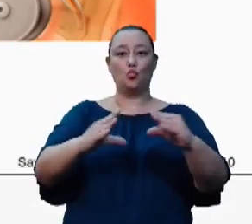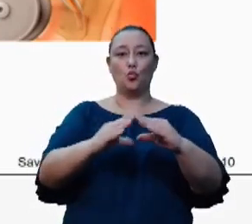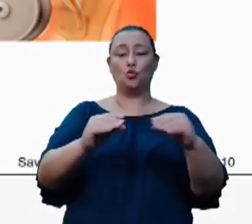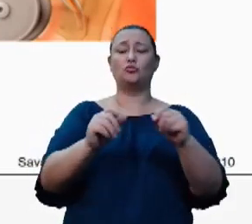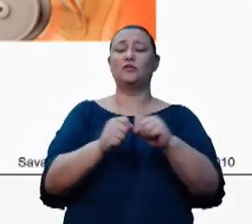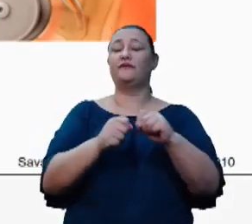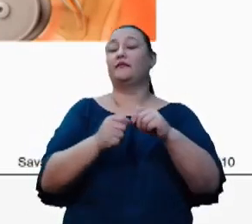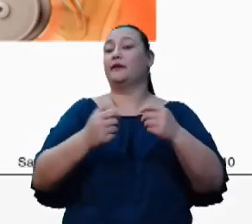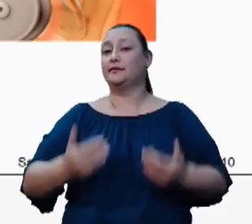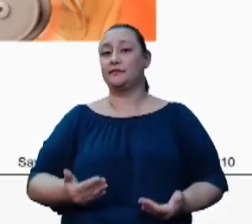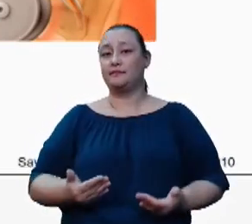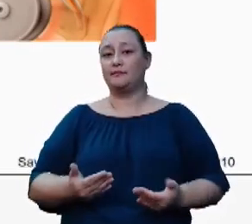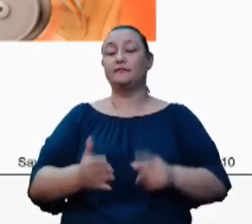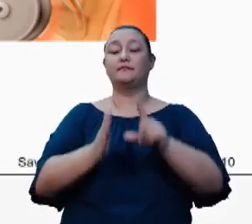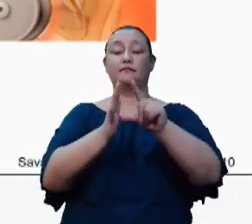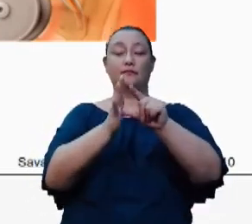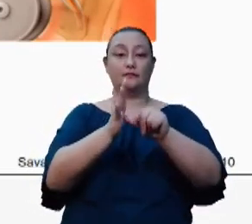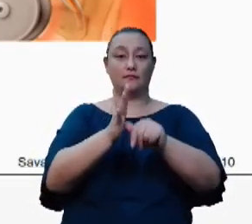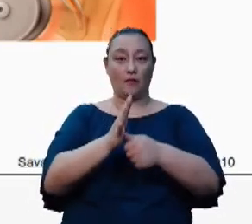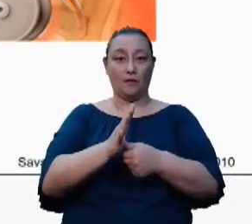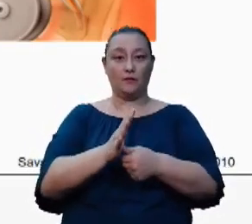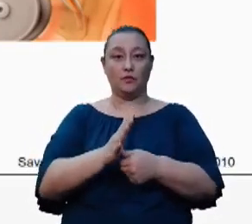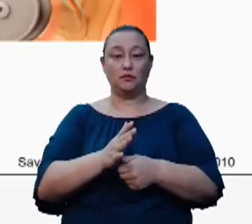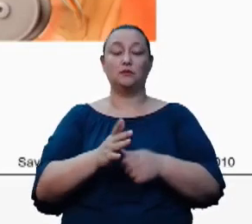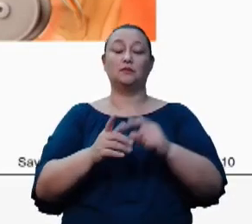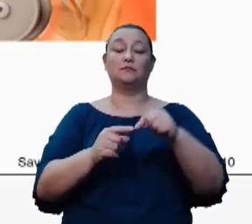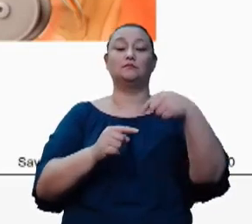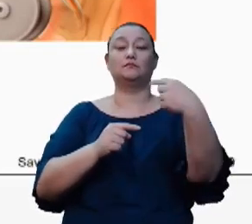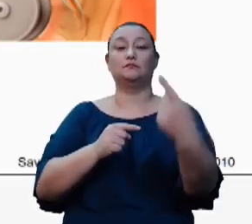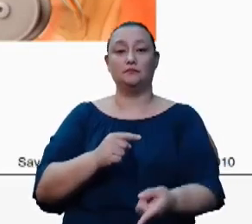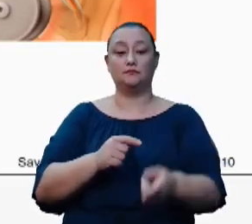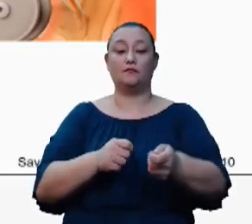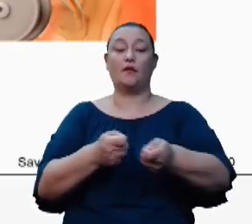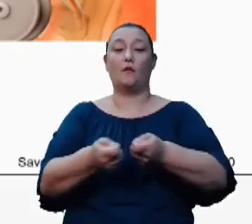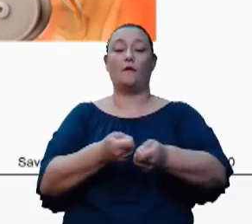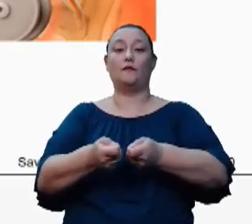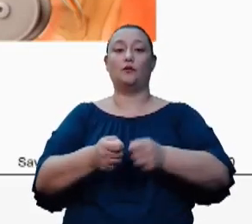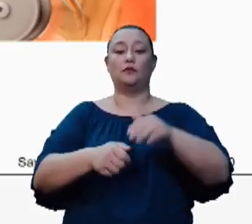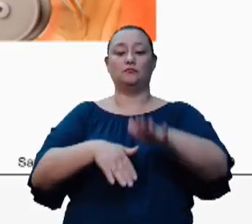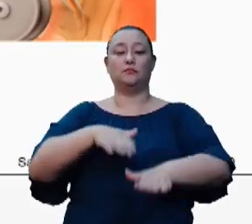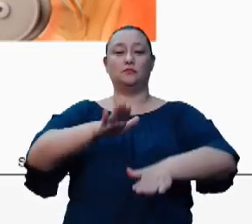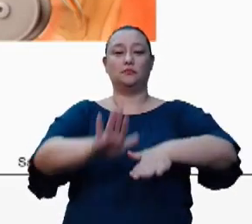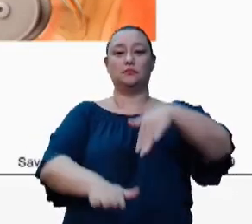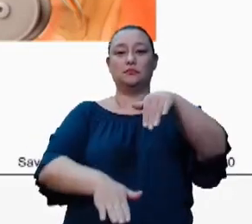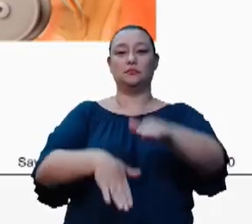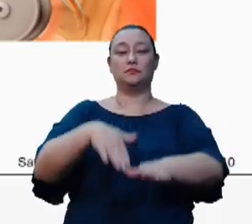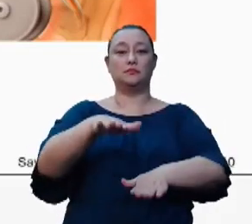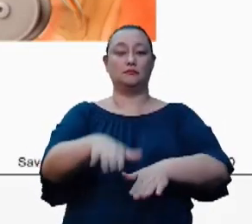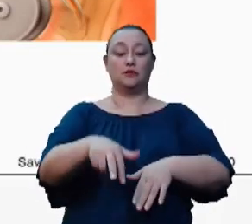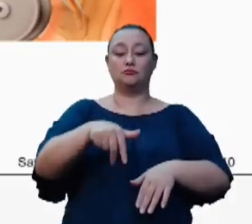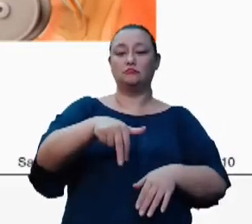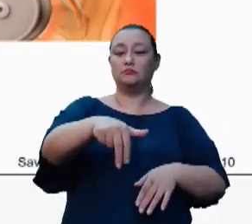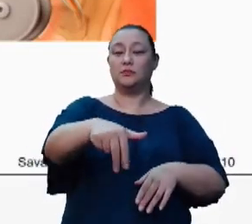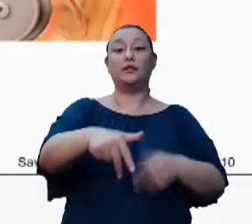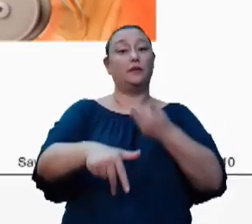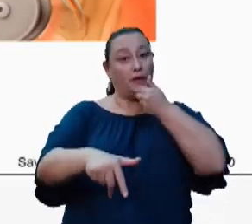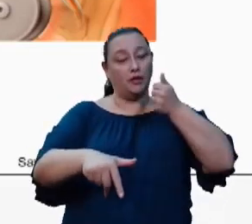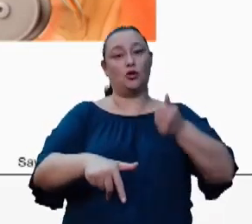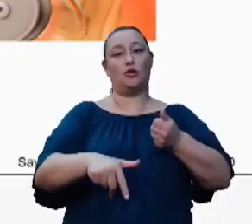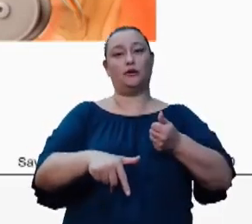faz isso? Depois, tem um subsequente controle da marcha e melhora das funções que dependem